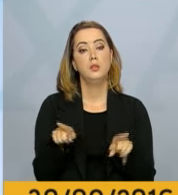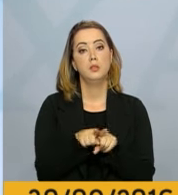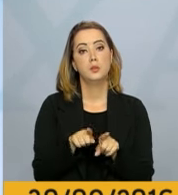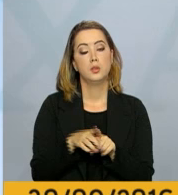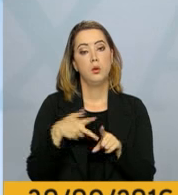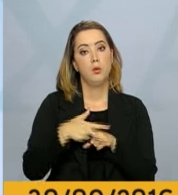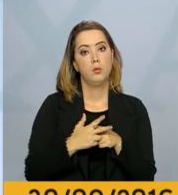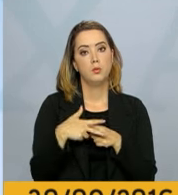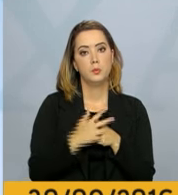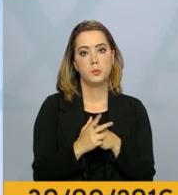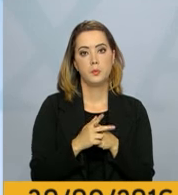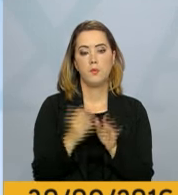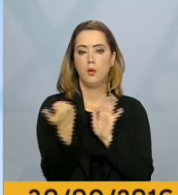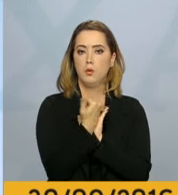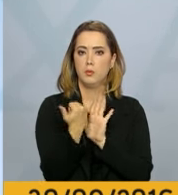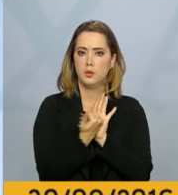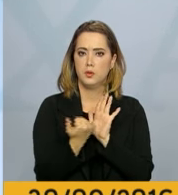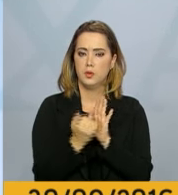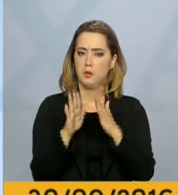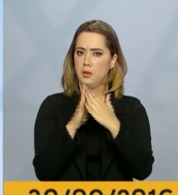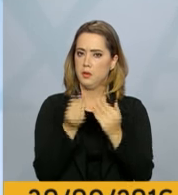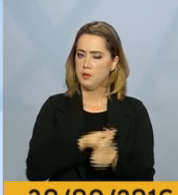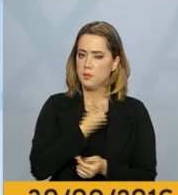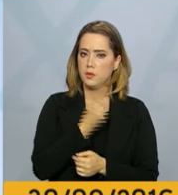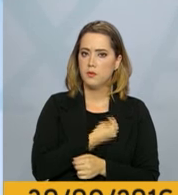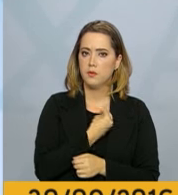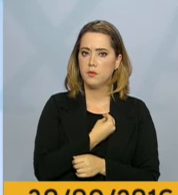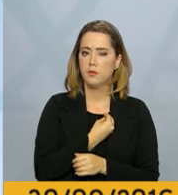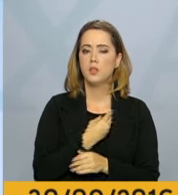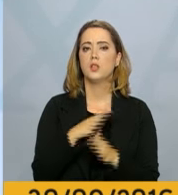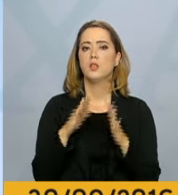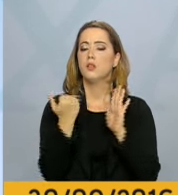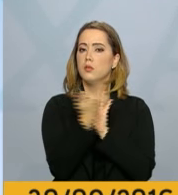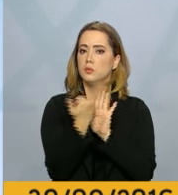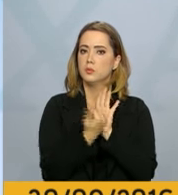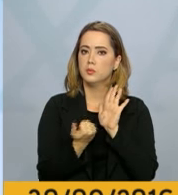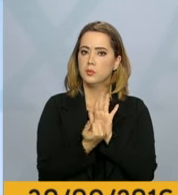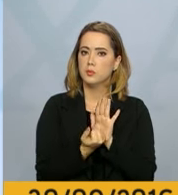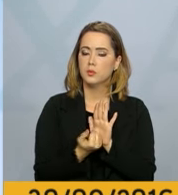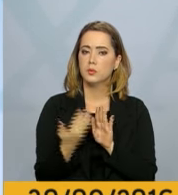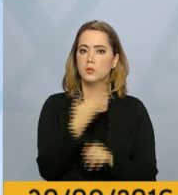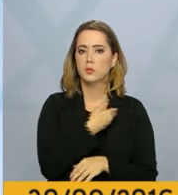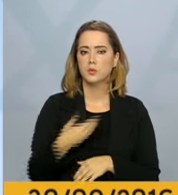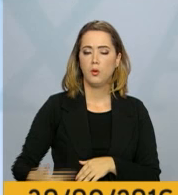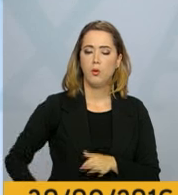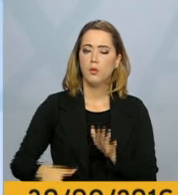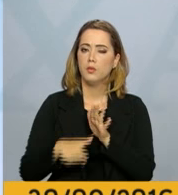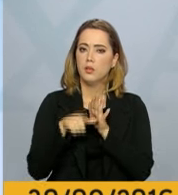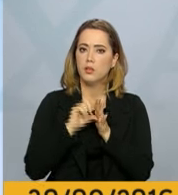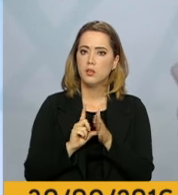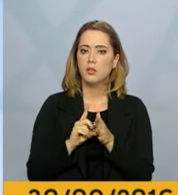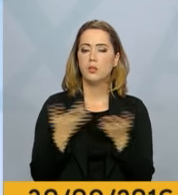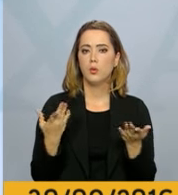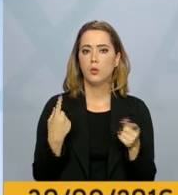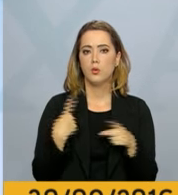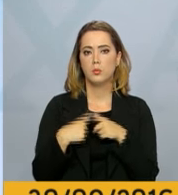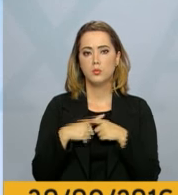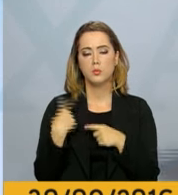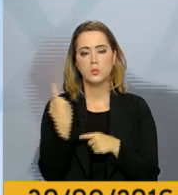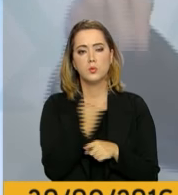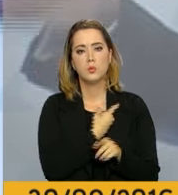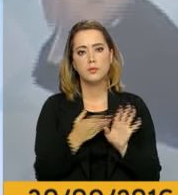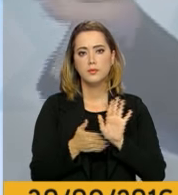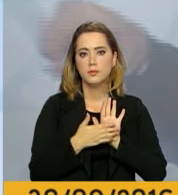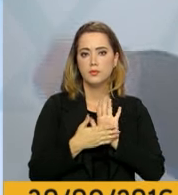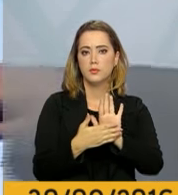Vida, que é um programa dos governos anteriores. Mas por que fazemos isso? Porque nós promoveremos não só o direito à habitação,